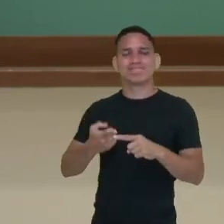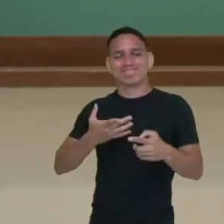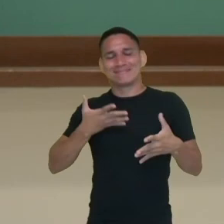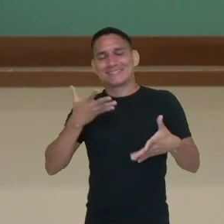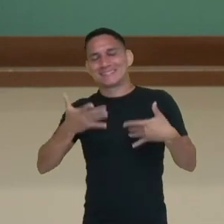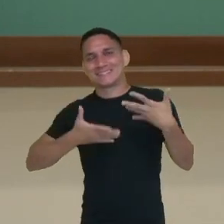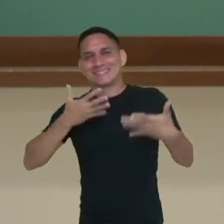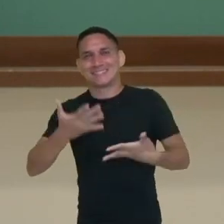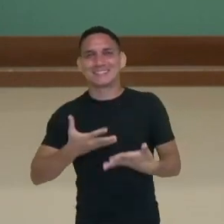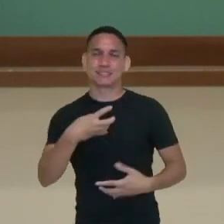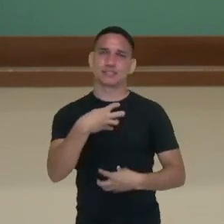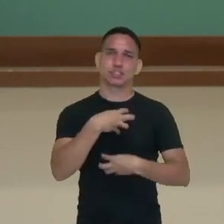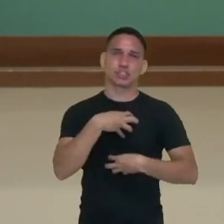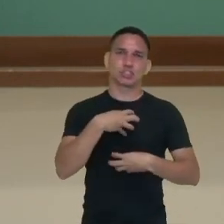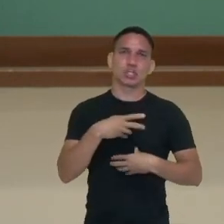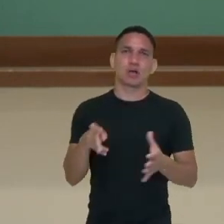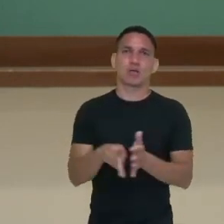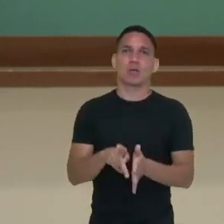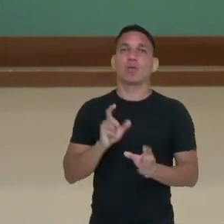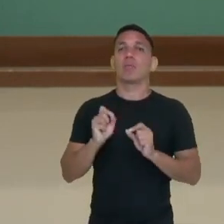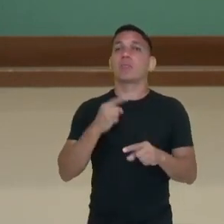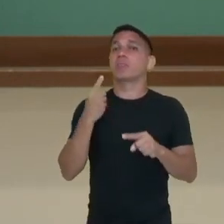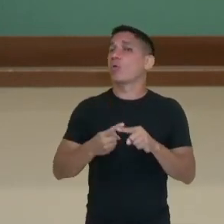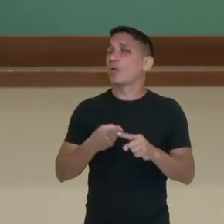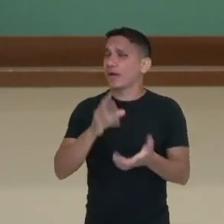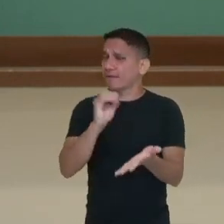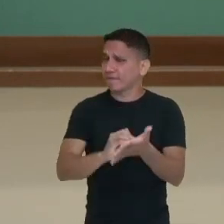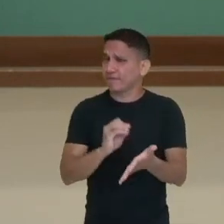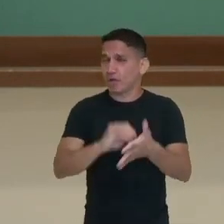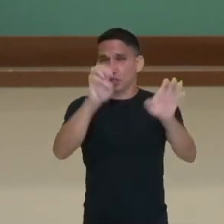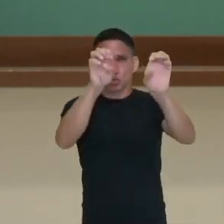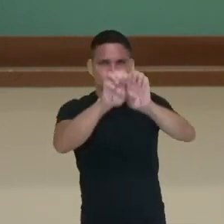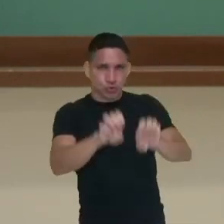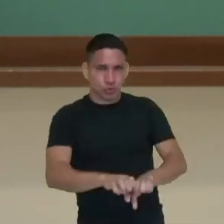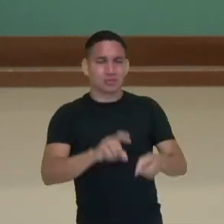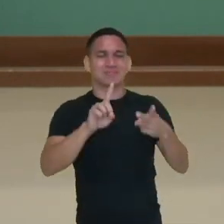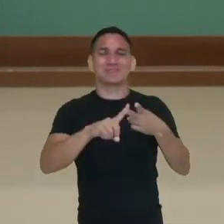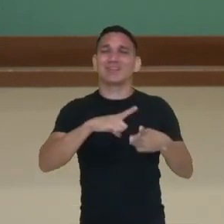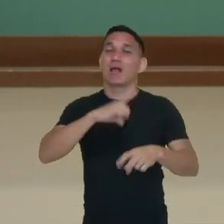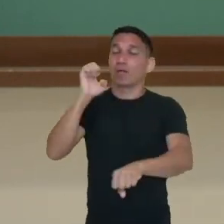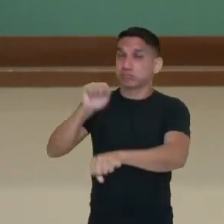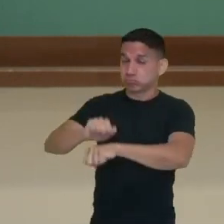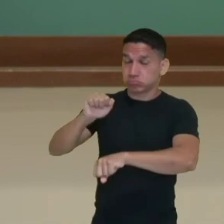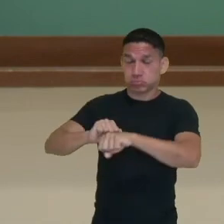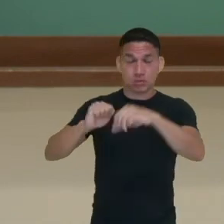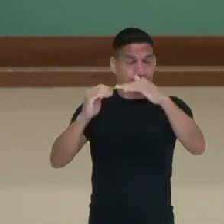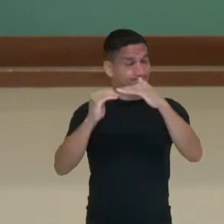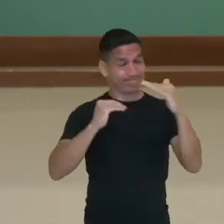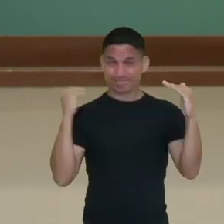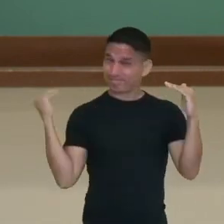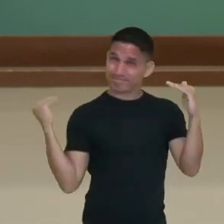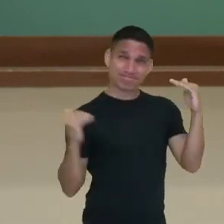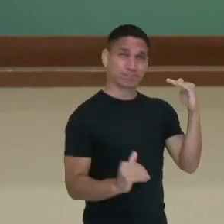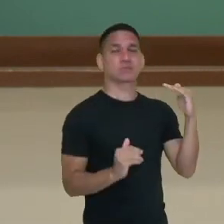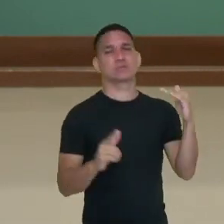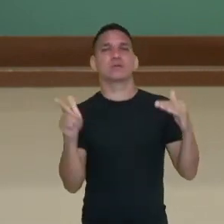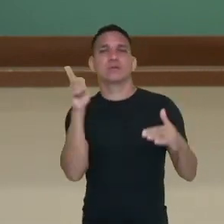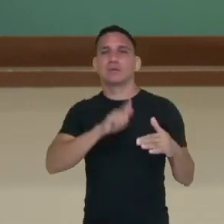meio de falta de infraestrutura, né, a miséria, né, a pobreza é enfrentada